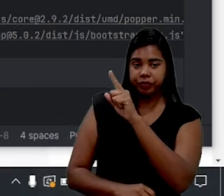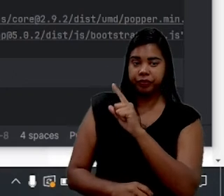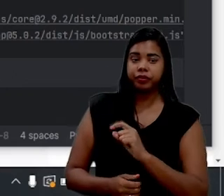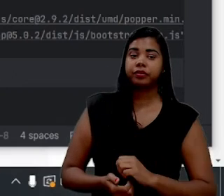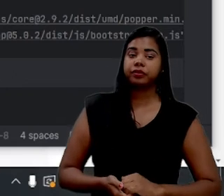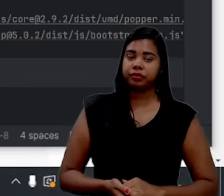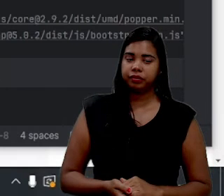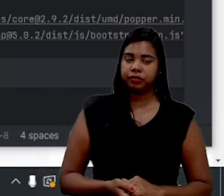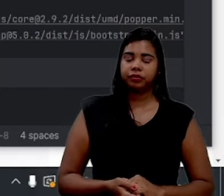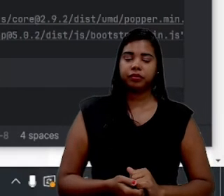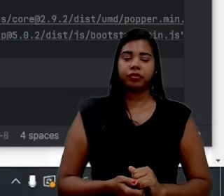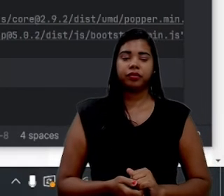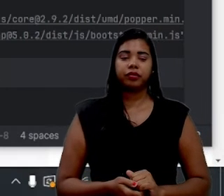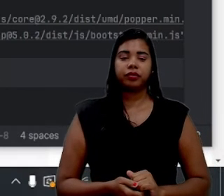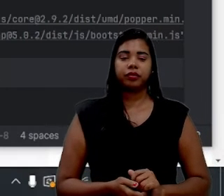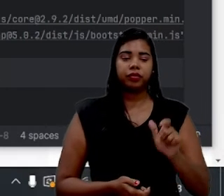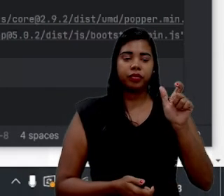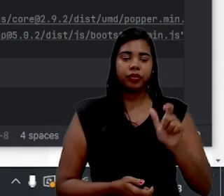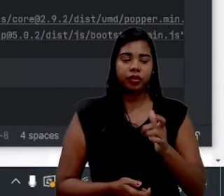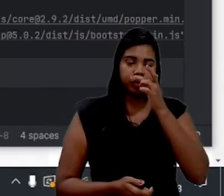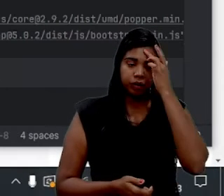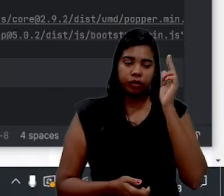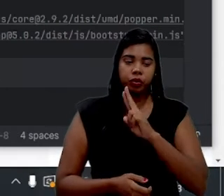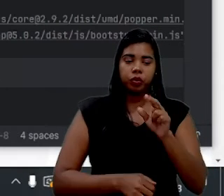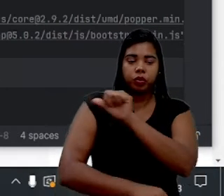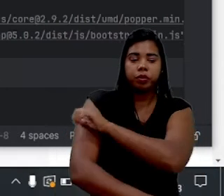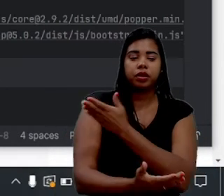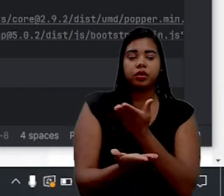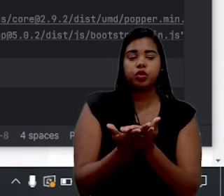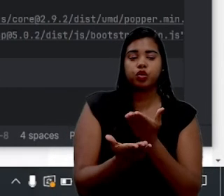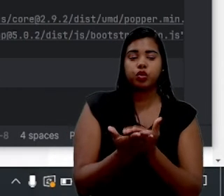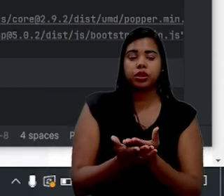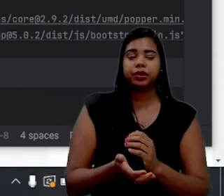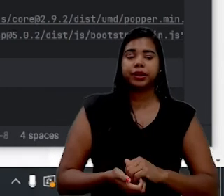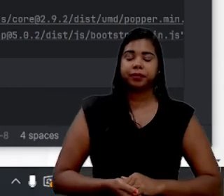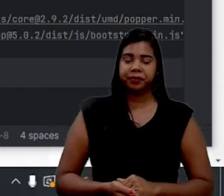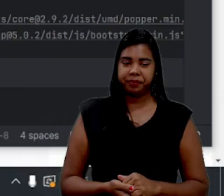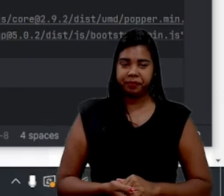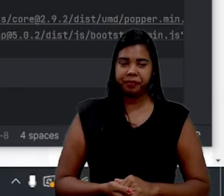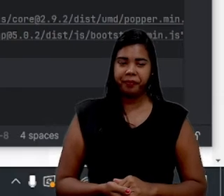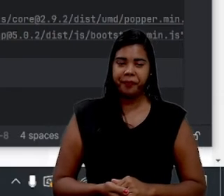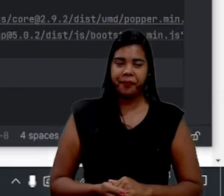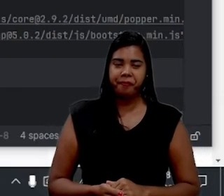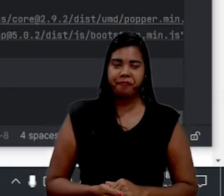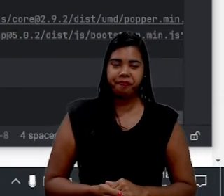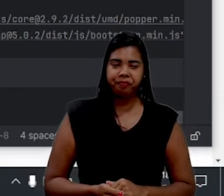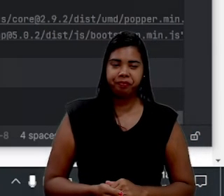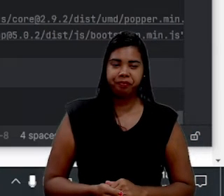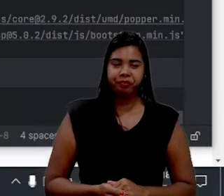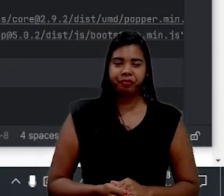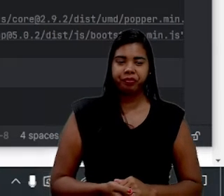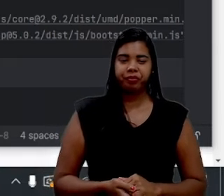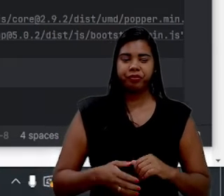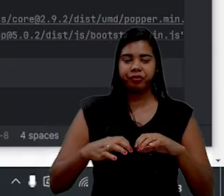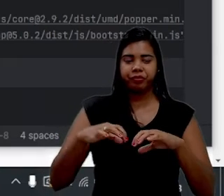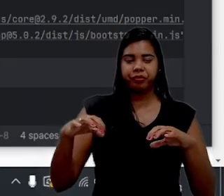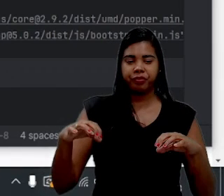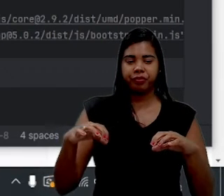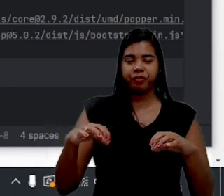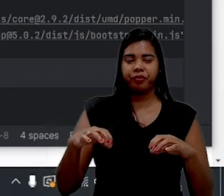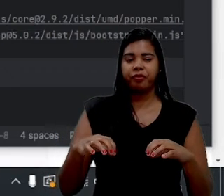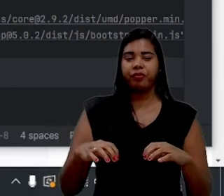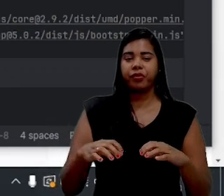CAD, né? O usuário é estudante, perdão. E isso é a página inicial, tá, gente? Index.html é a